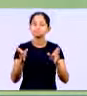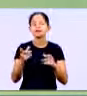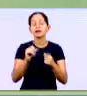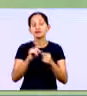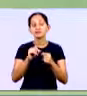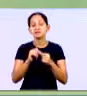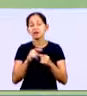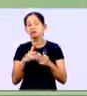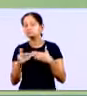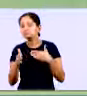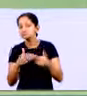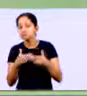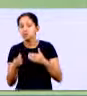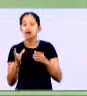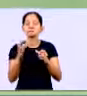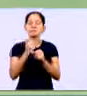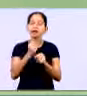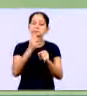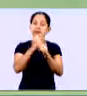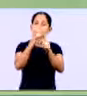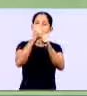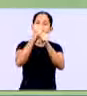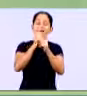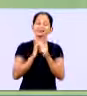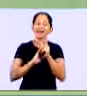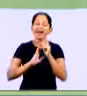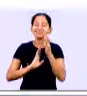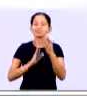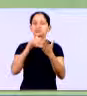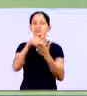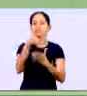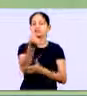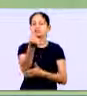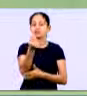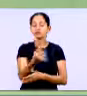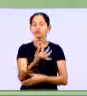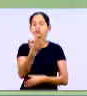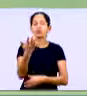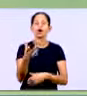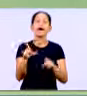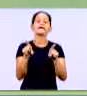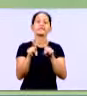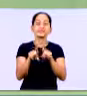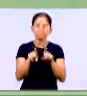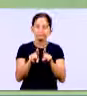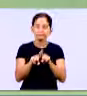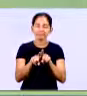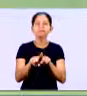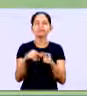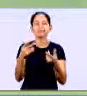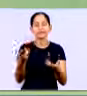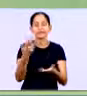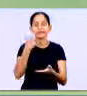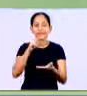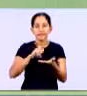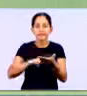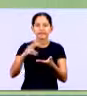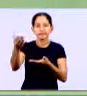de atravessador, coisa do tipo, você vai acrescentar para você chegar ao preço final desse produto. Exemplo, o frete também, né, professor? O frete é outro exemplo,